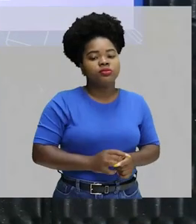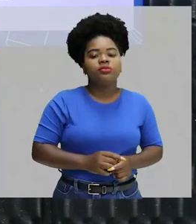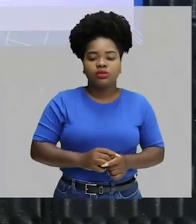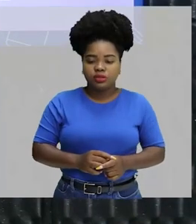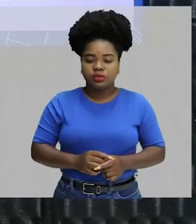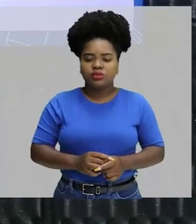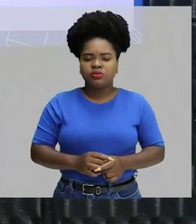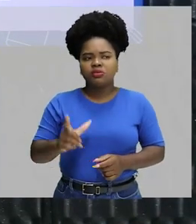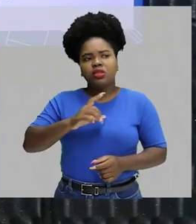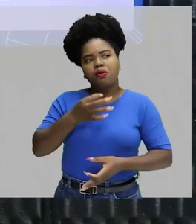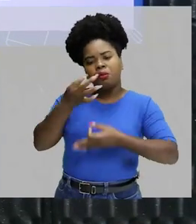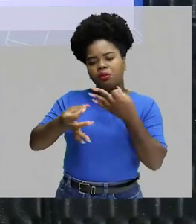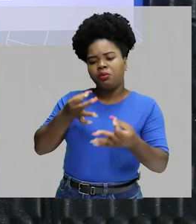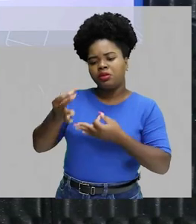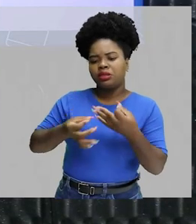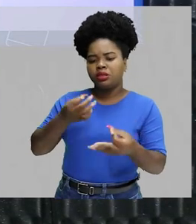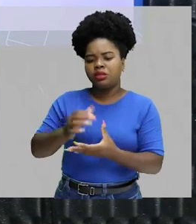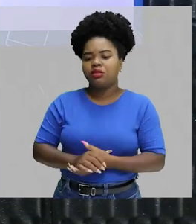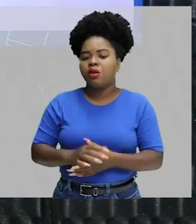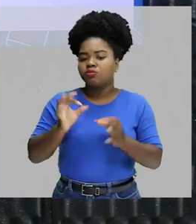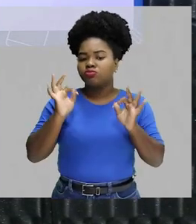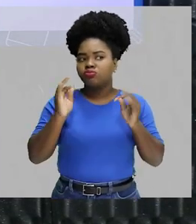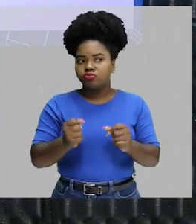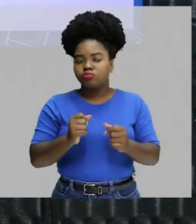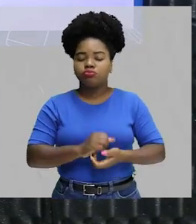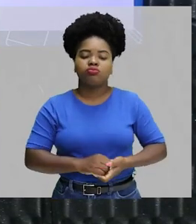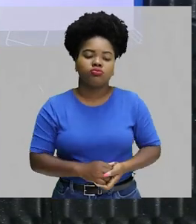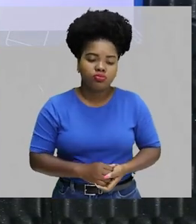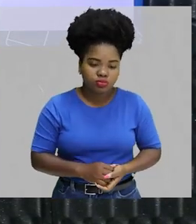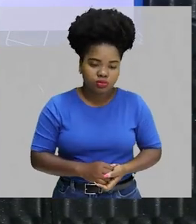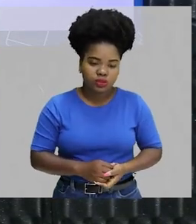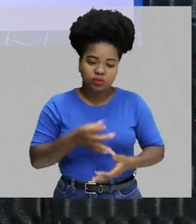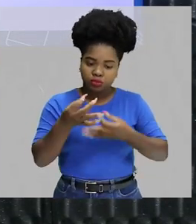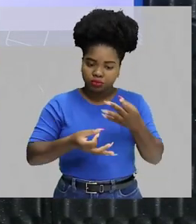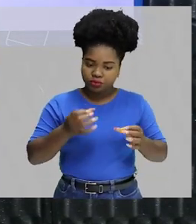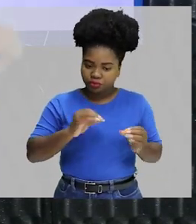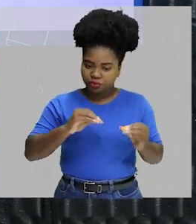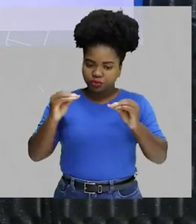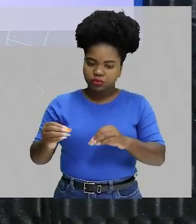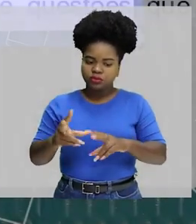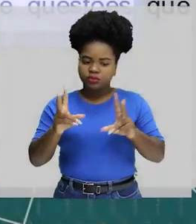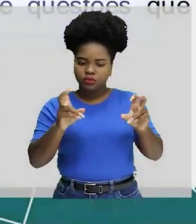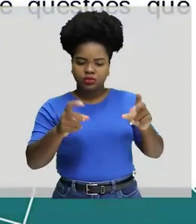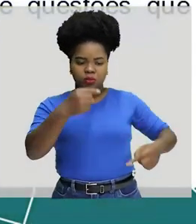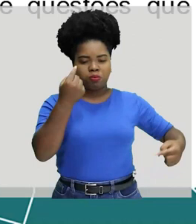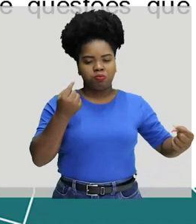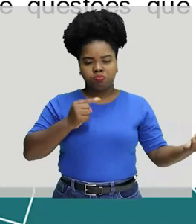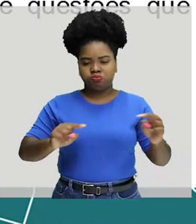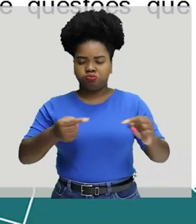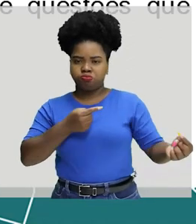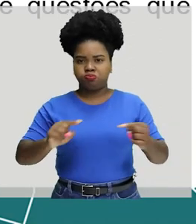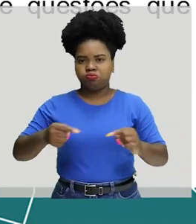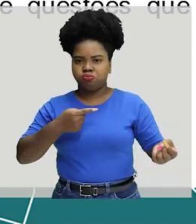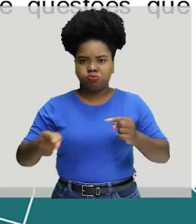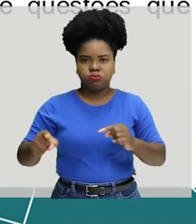Seixas grande compositor da Música Popular Brasileira Então as opiniões são colocadas em assuntos polêmicos nós já falamos sobre isso